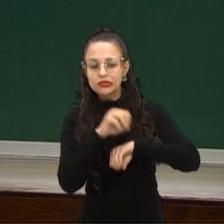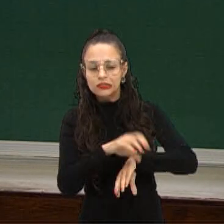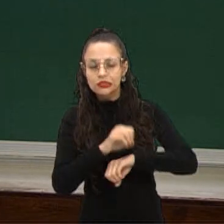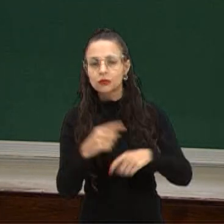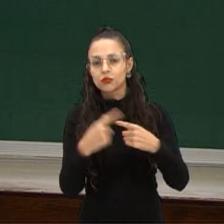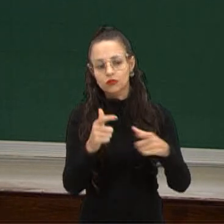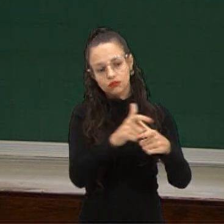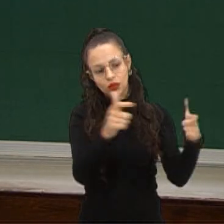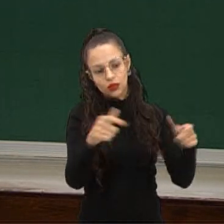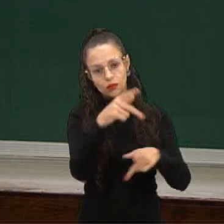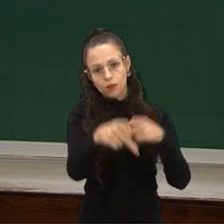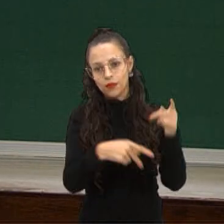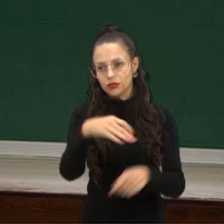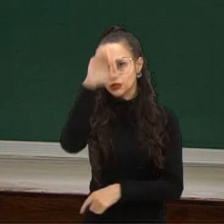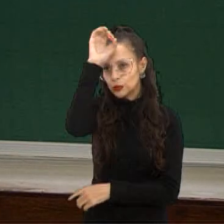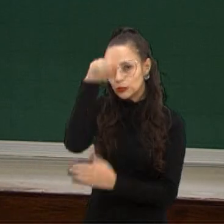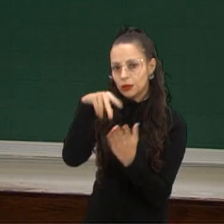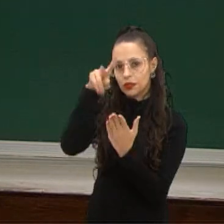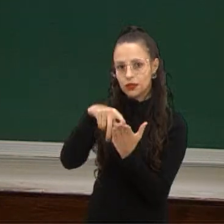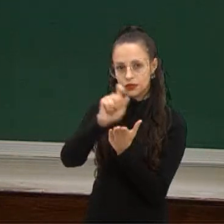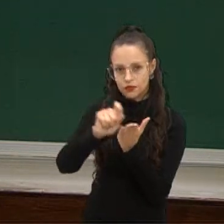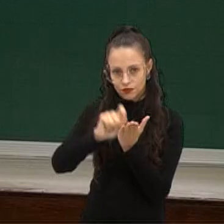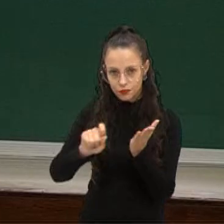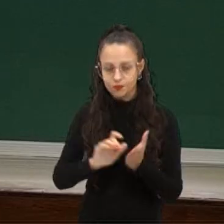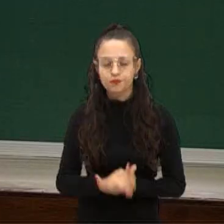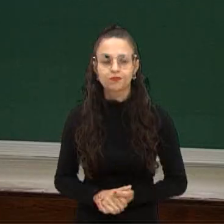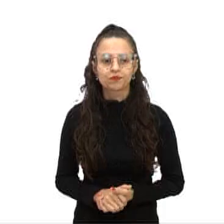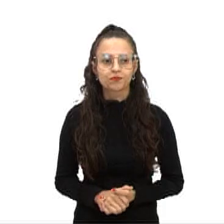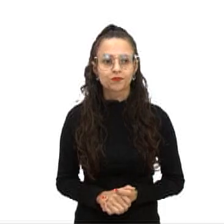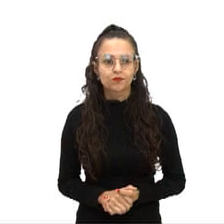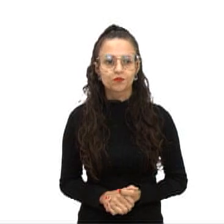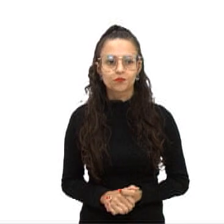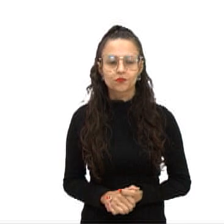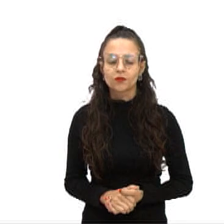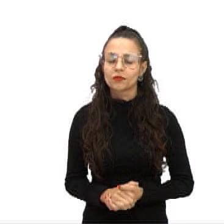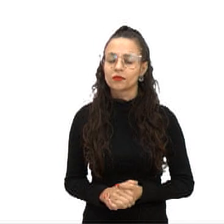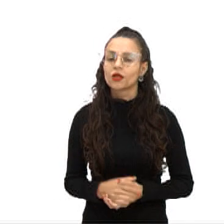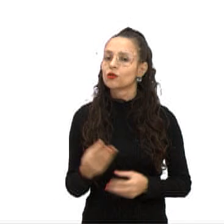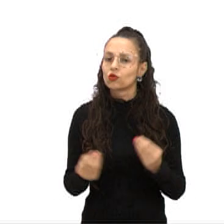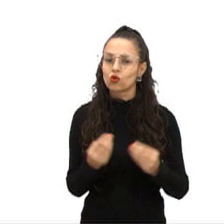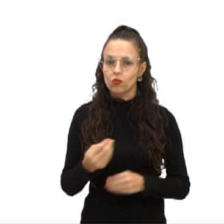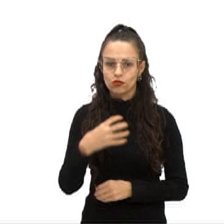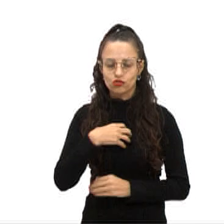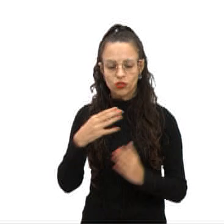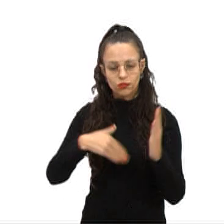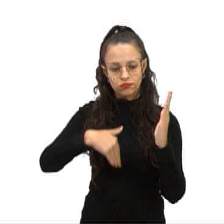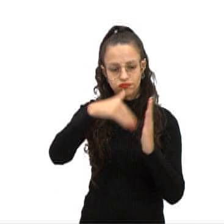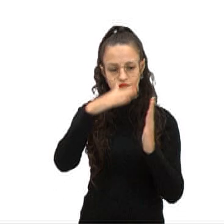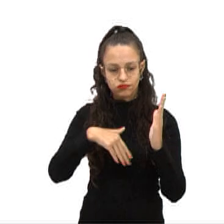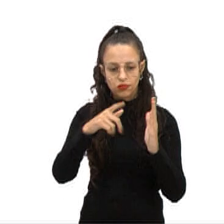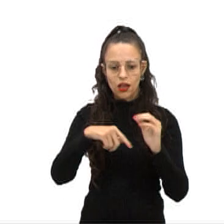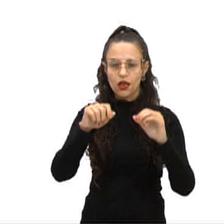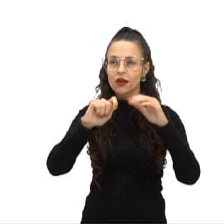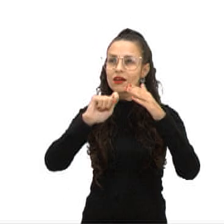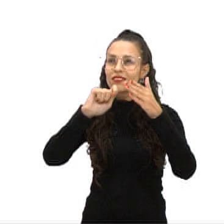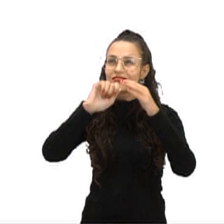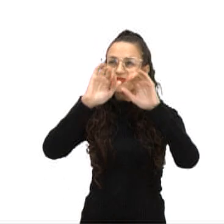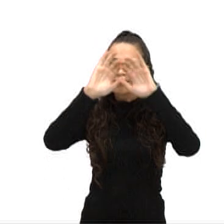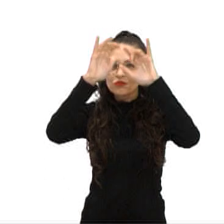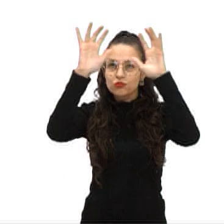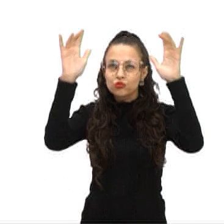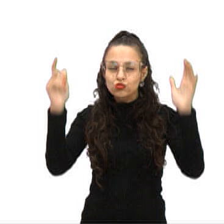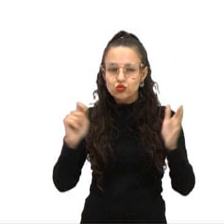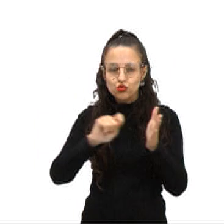não sabia nem ler nem escrever, como a gente falou, né? A técnica de pintura é utilizada do afresco, usavam as cores